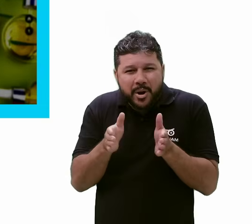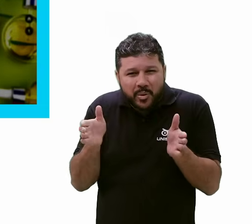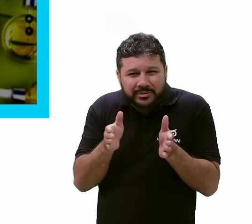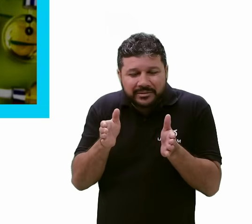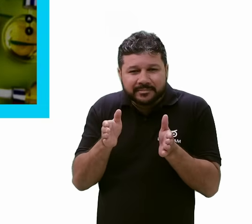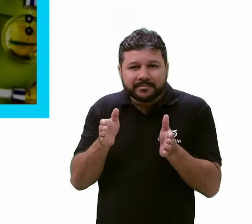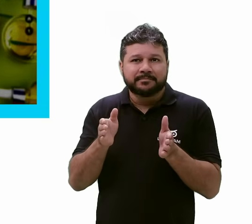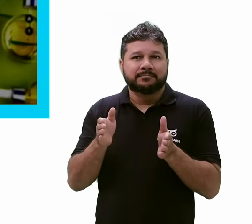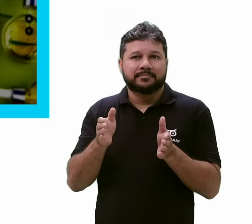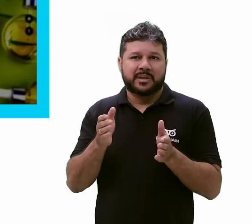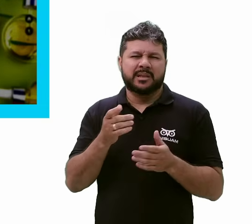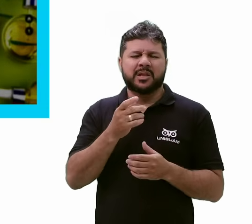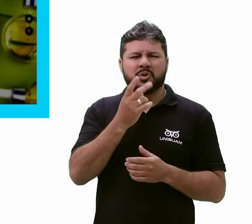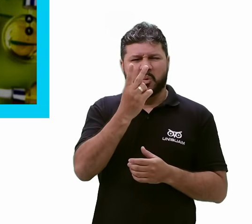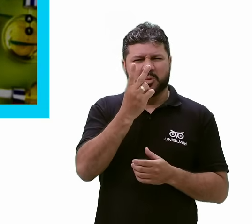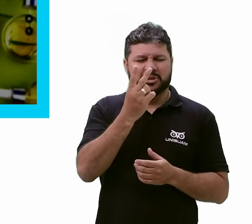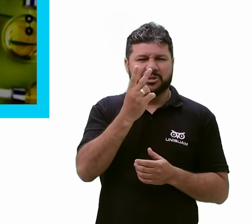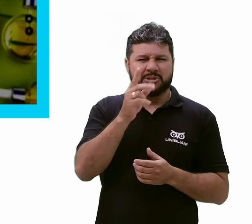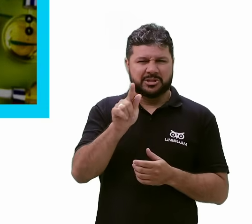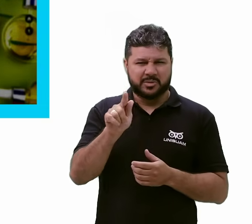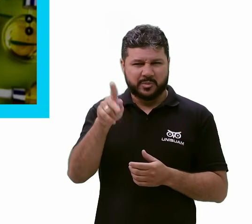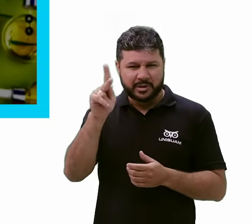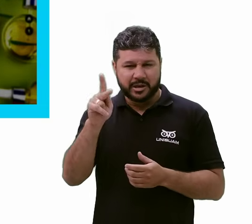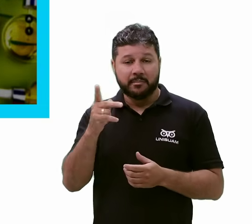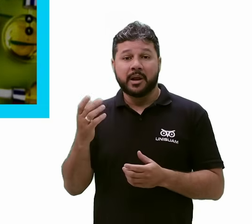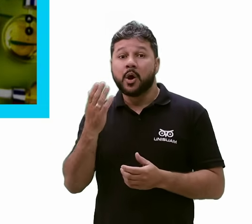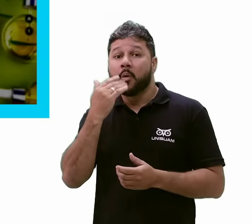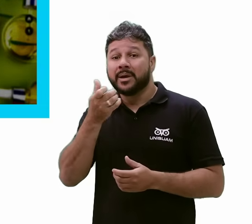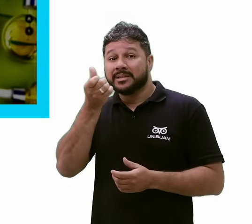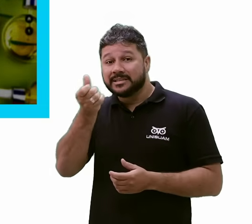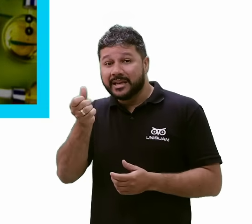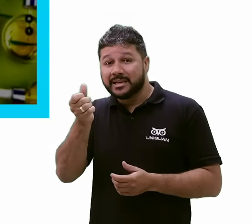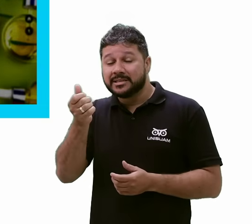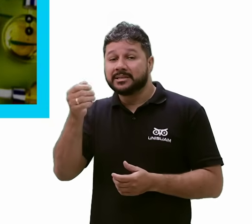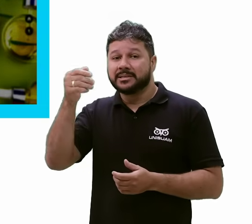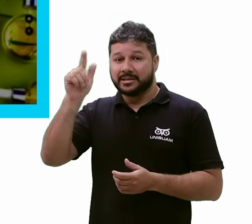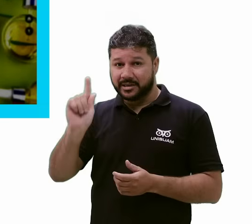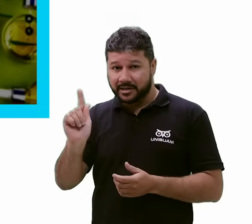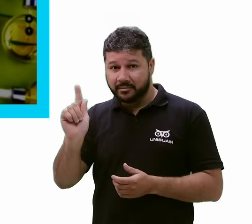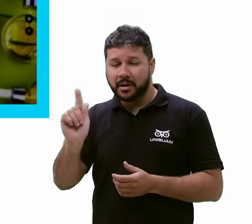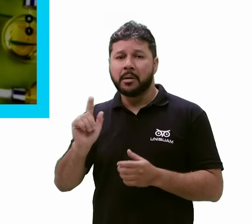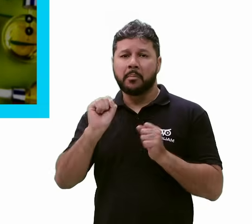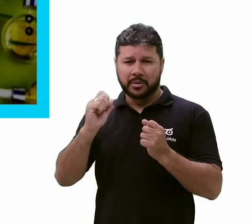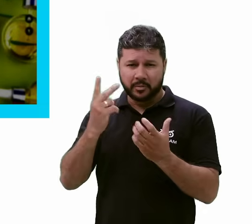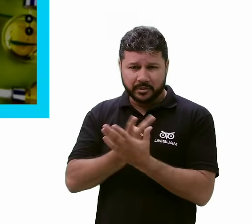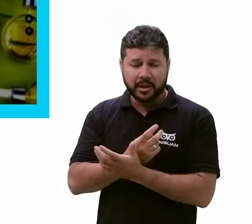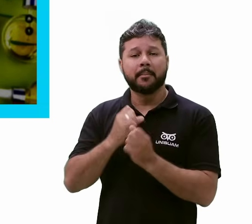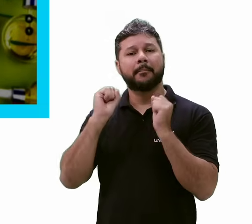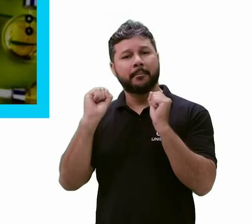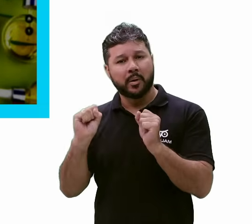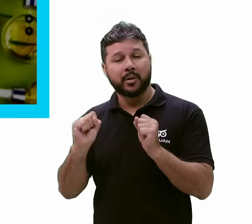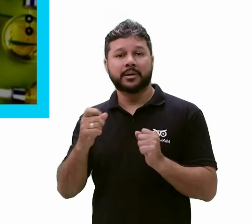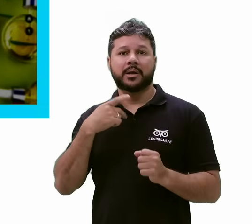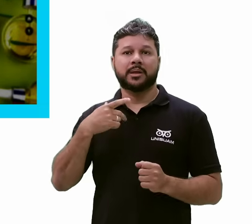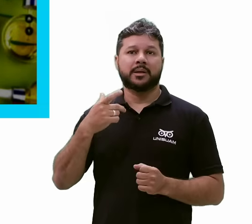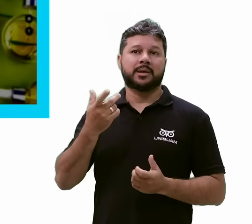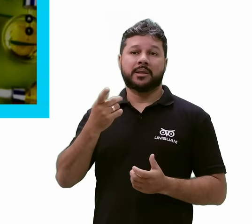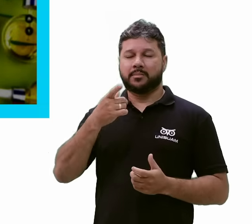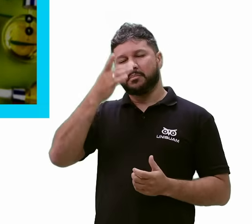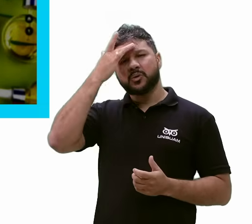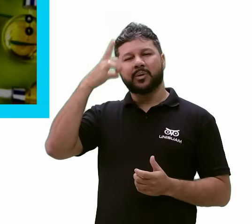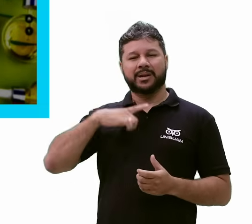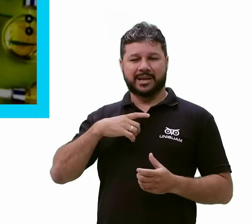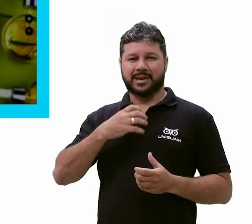que tiver ali seus 2 quilos, ele vai ter que comer 6 gramas. Isso pode acontecer? Pode. Se você está falando de uma pessoa que tem em